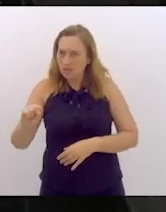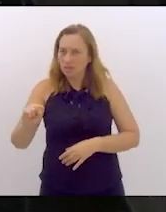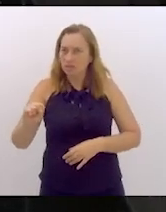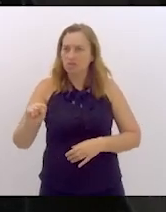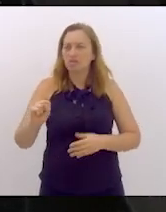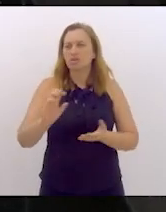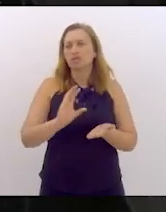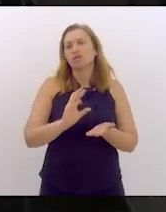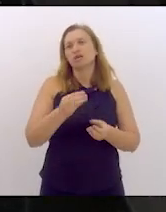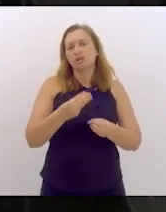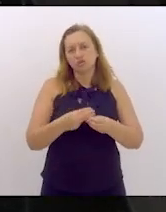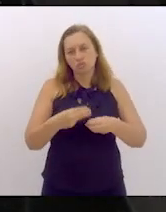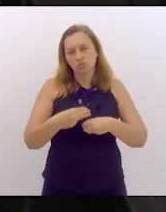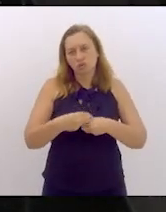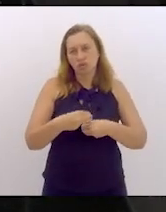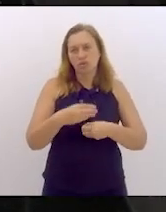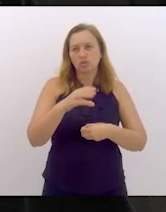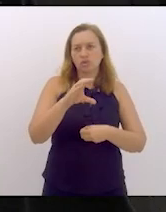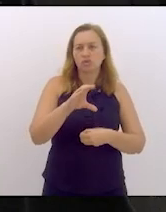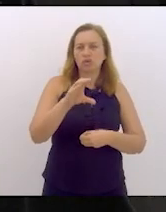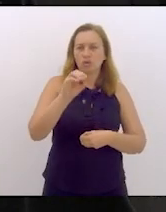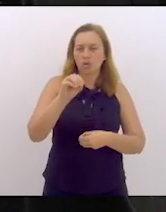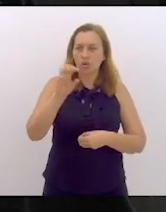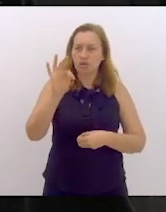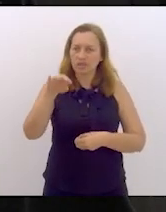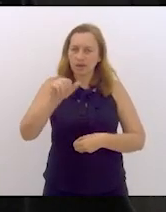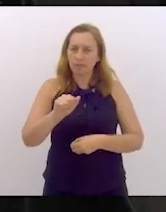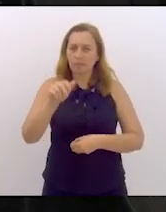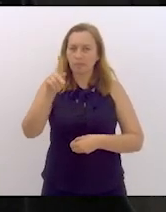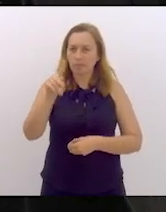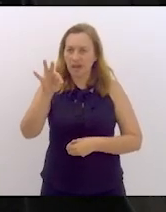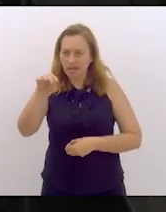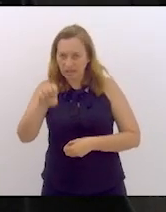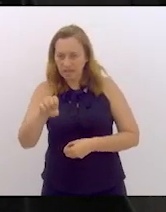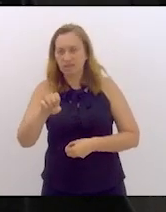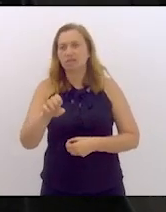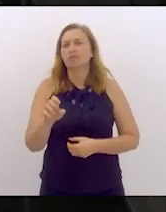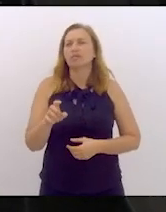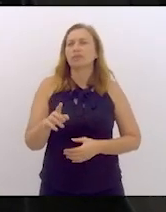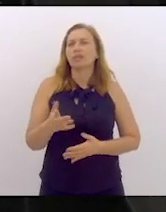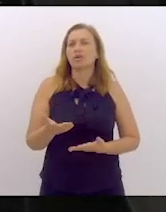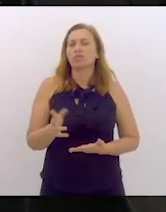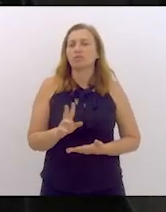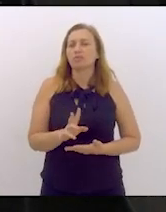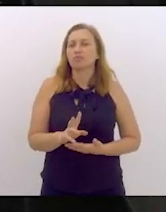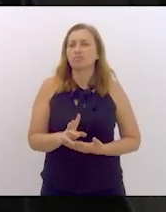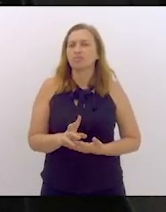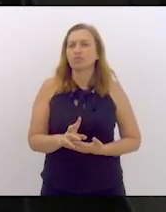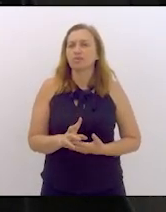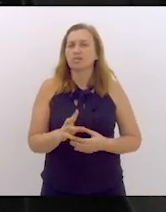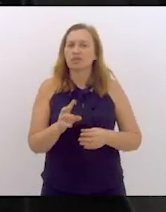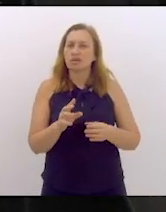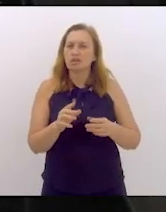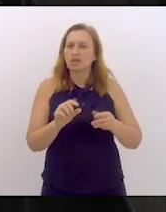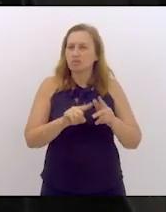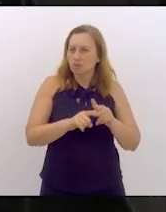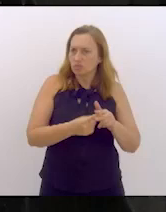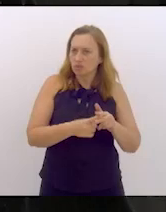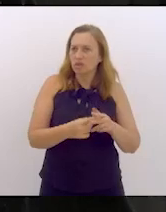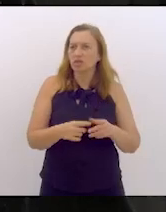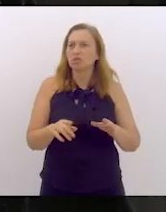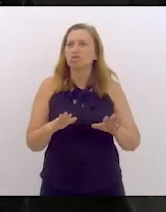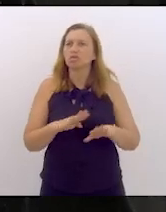cabe aos municípios receber a chamada quota-parte dos municípios o e entre essas modificações e